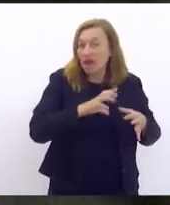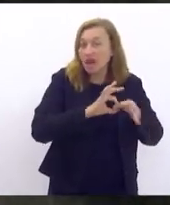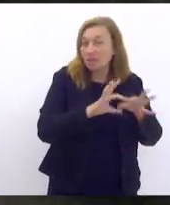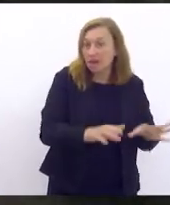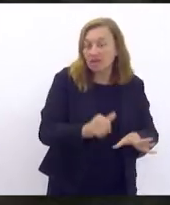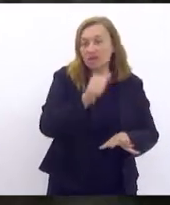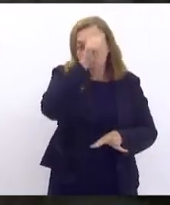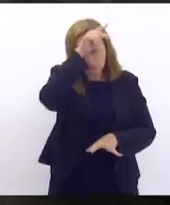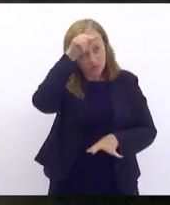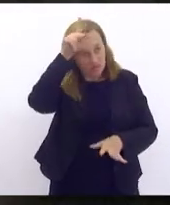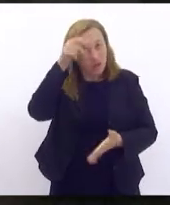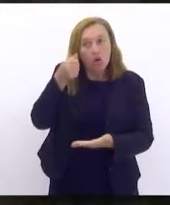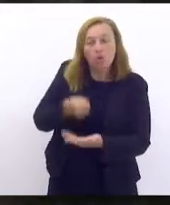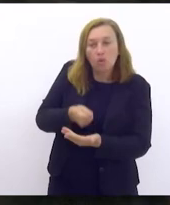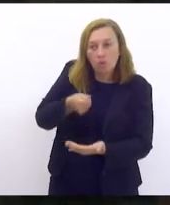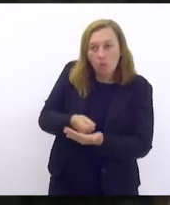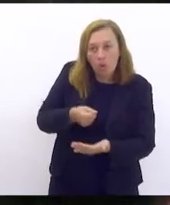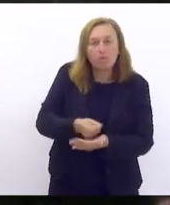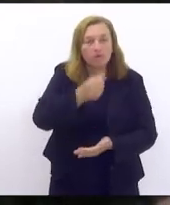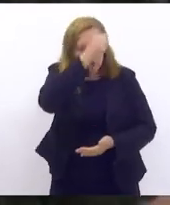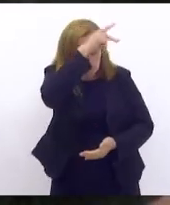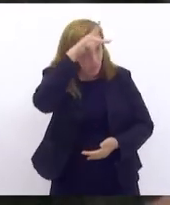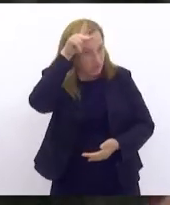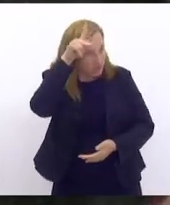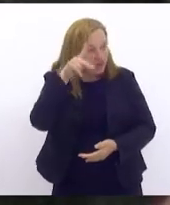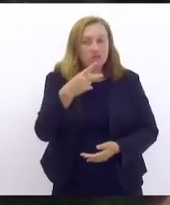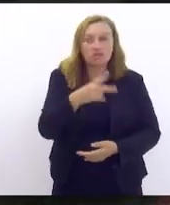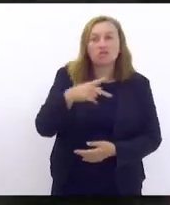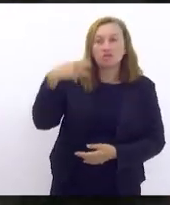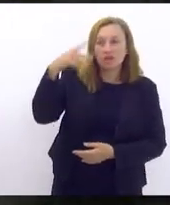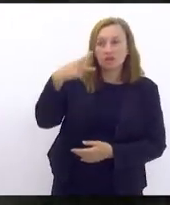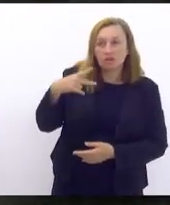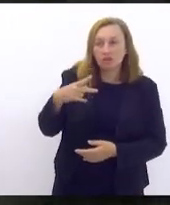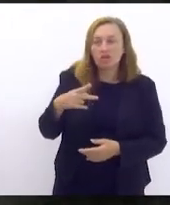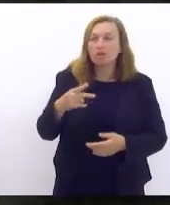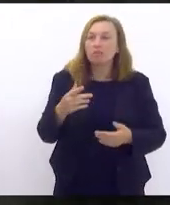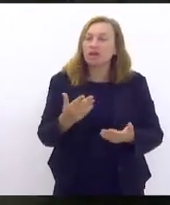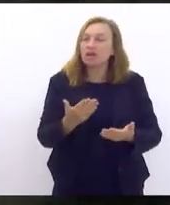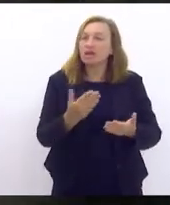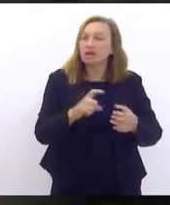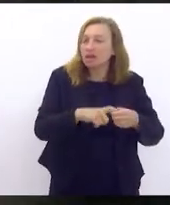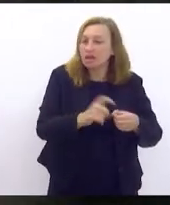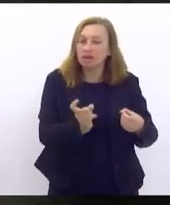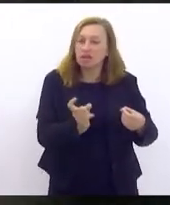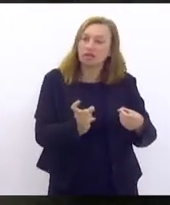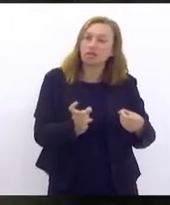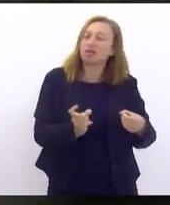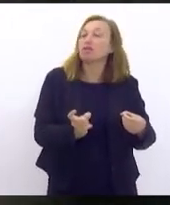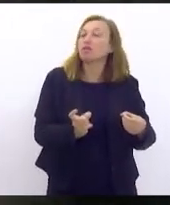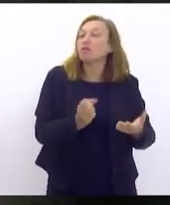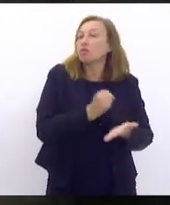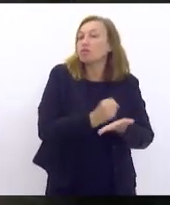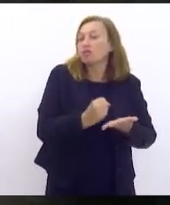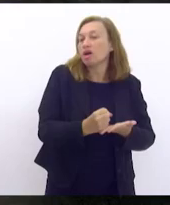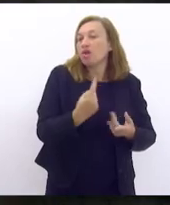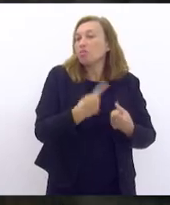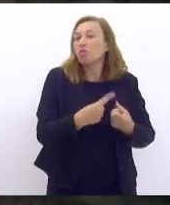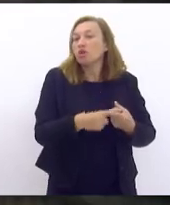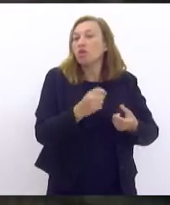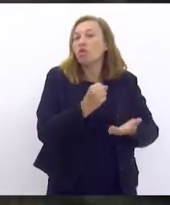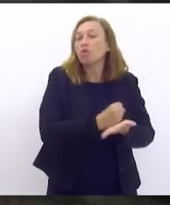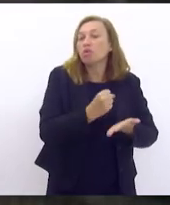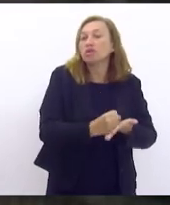do seu prefeito, cobre do seu vereador, para que rompa esse contrato, esse convênio. Porque o que visa esse